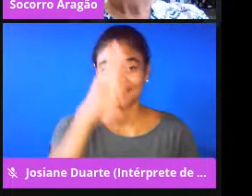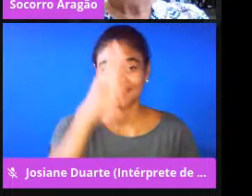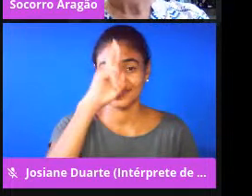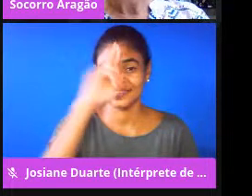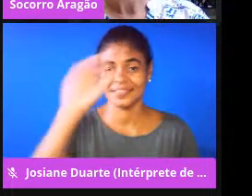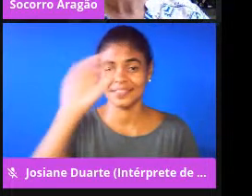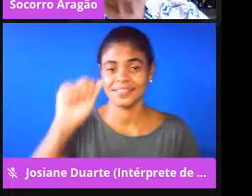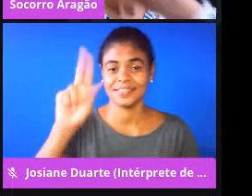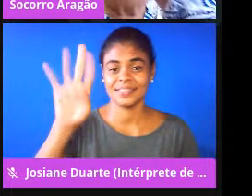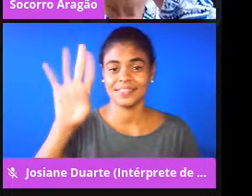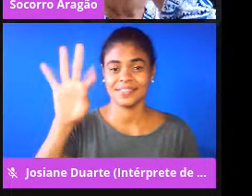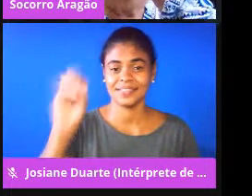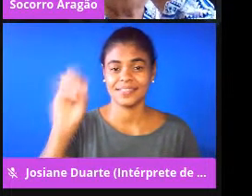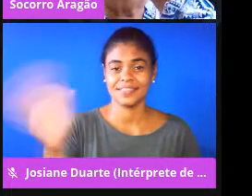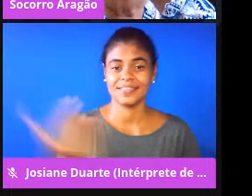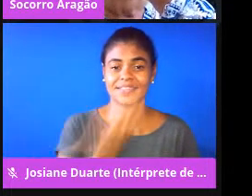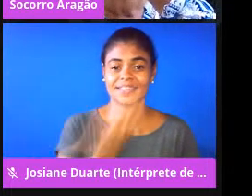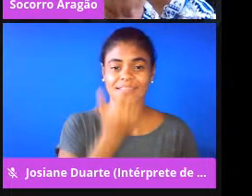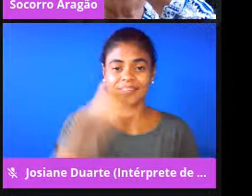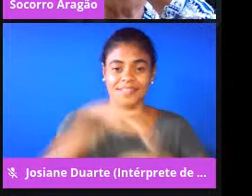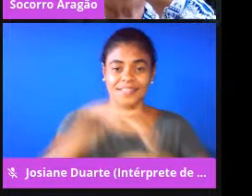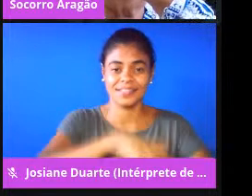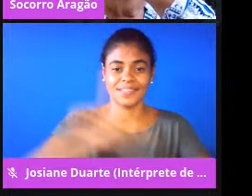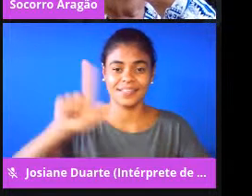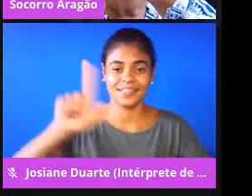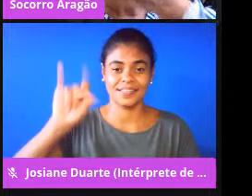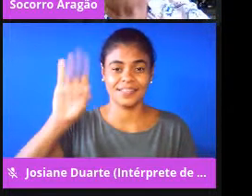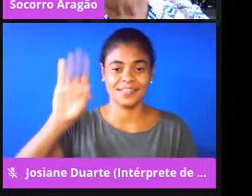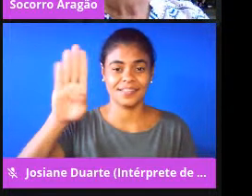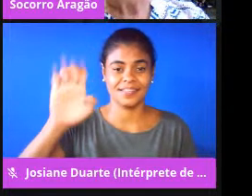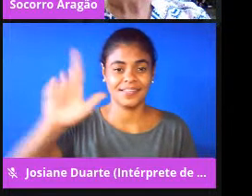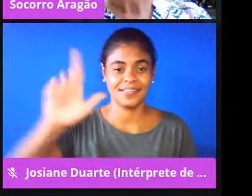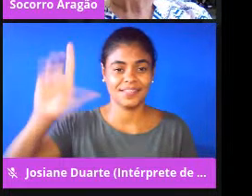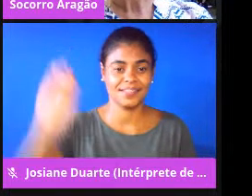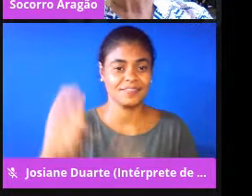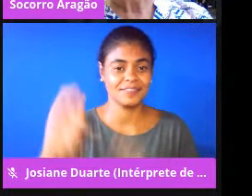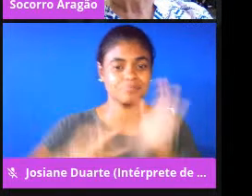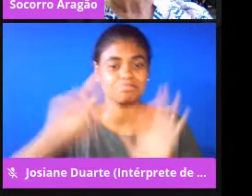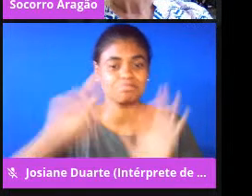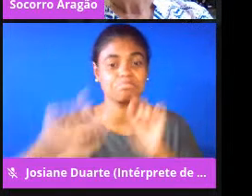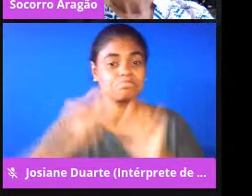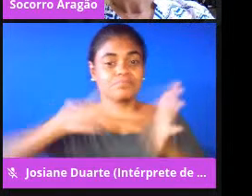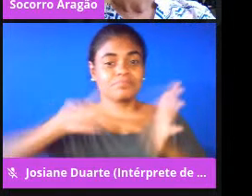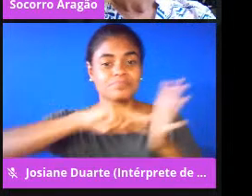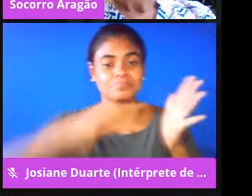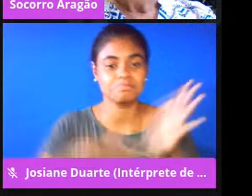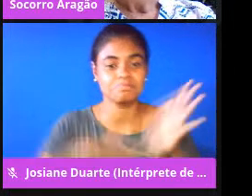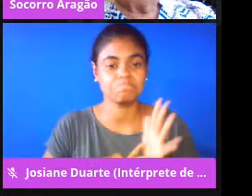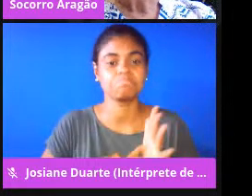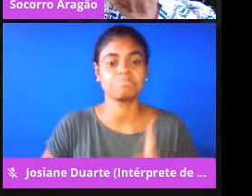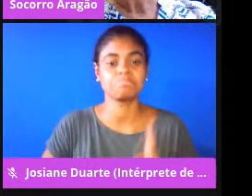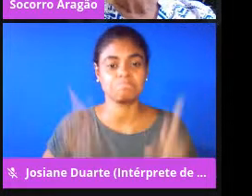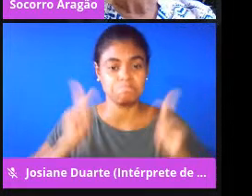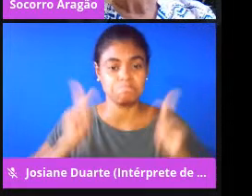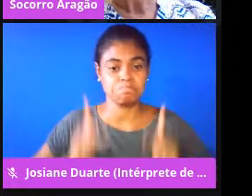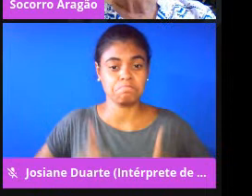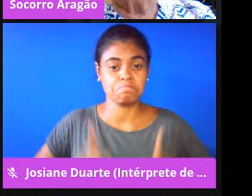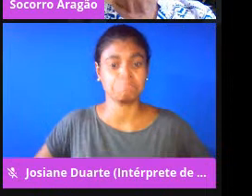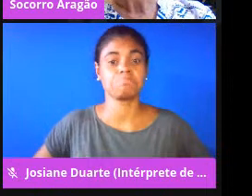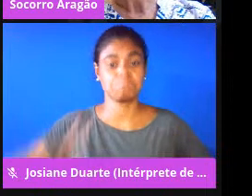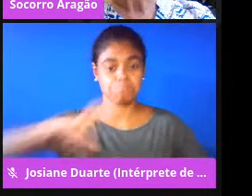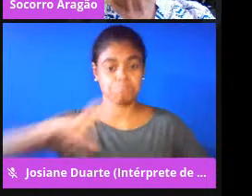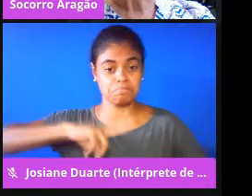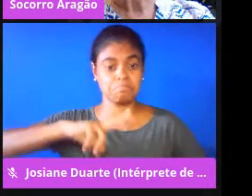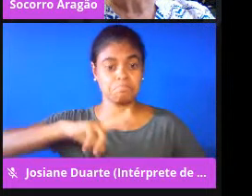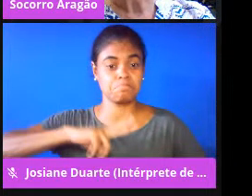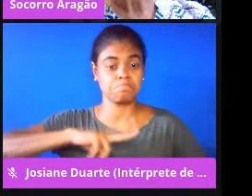jantar libelo. Ser extremamente empenhada no seu ofício, em particular a militância jurídica. É o seu doutor,